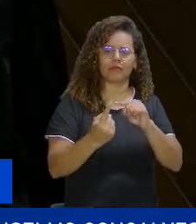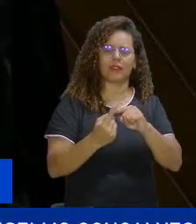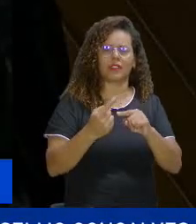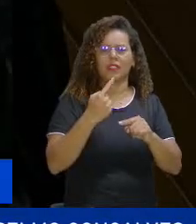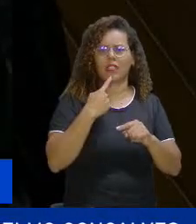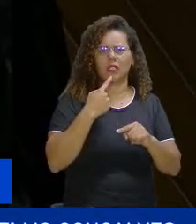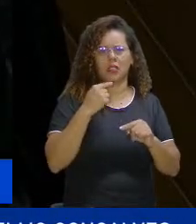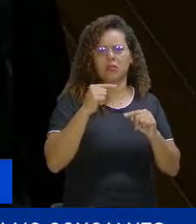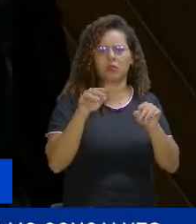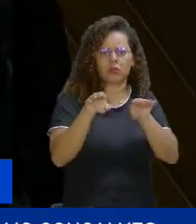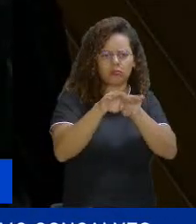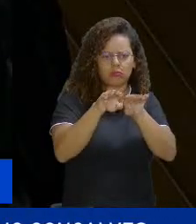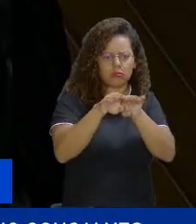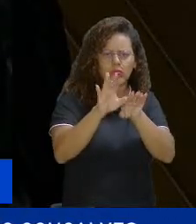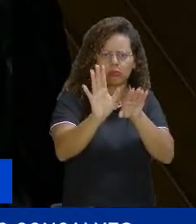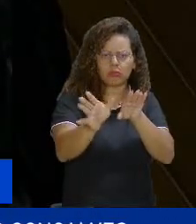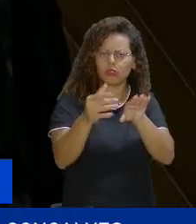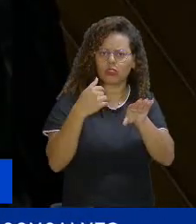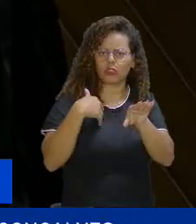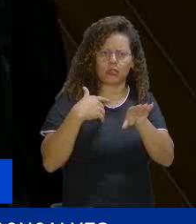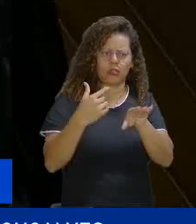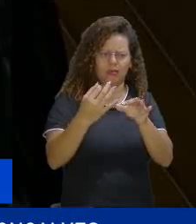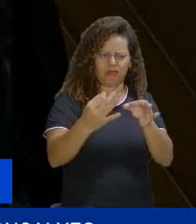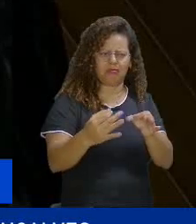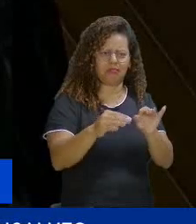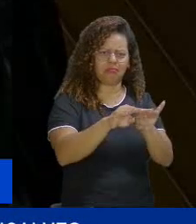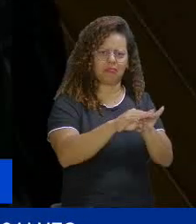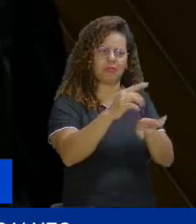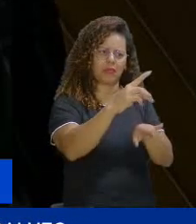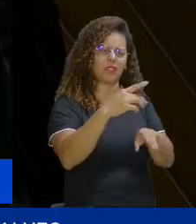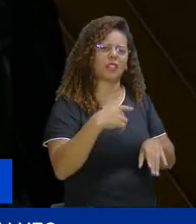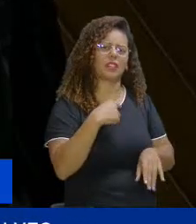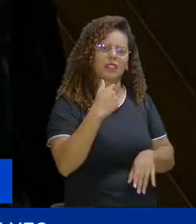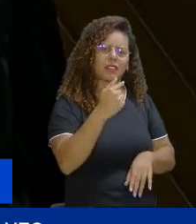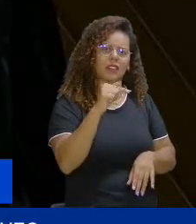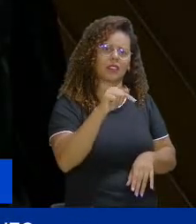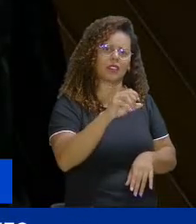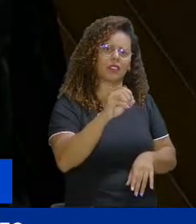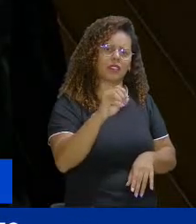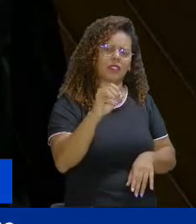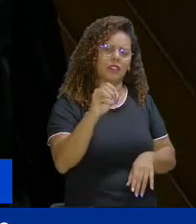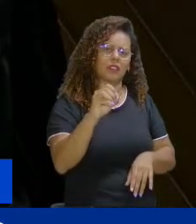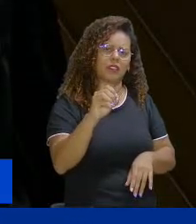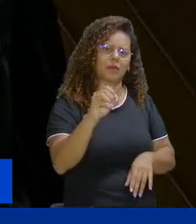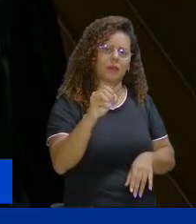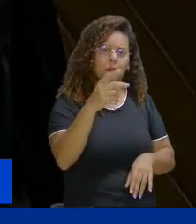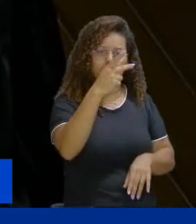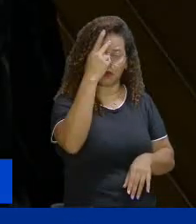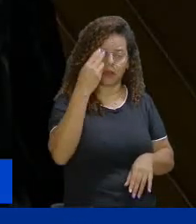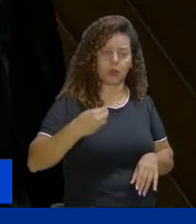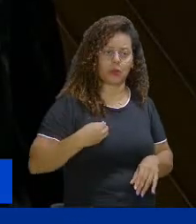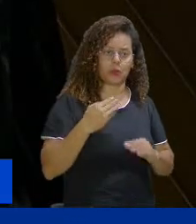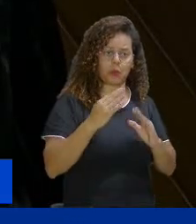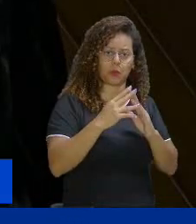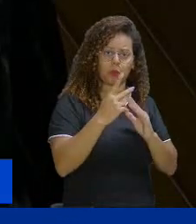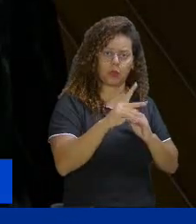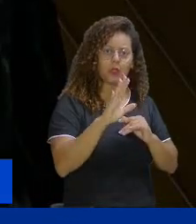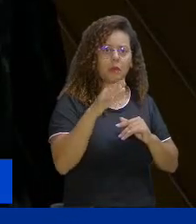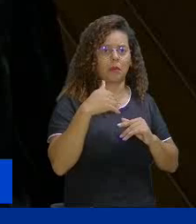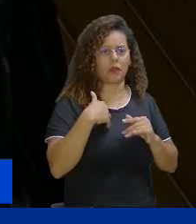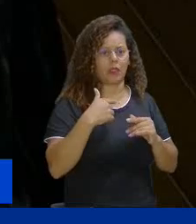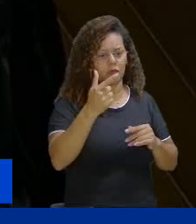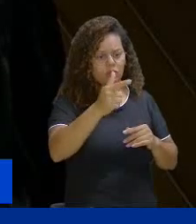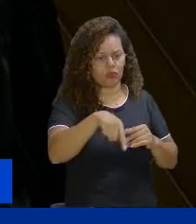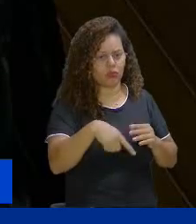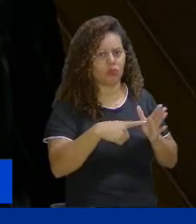considero desproporcional a utilização desse material. Primeiro, porque não há óbice, por exemplo, para que o candidato entregue mais de uma